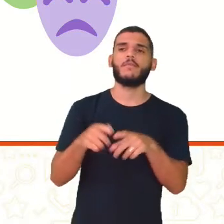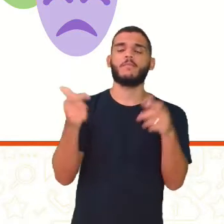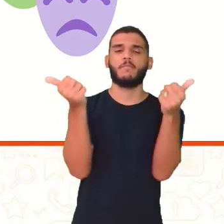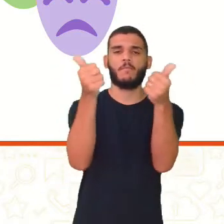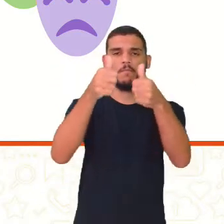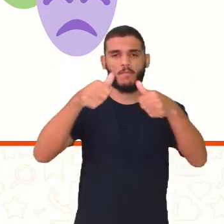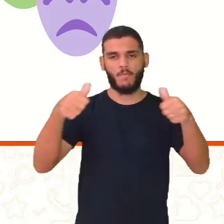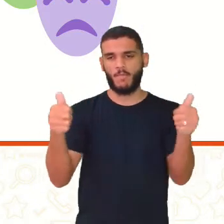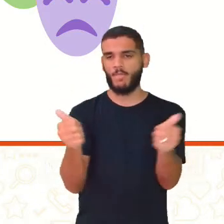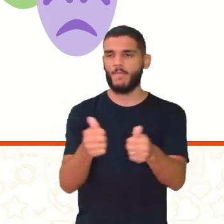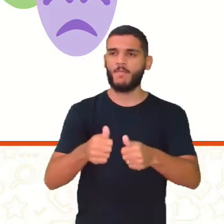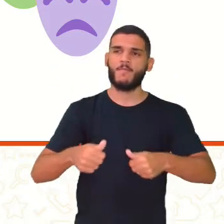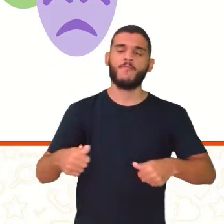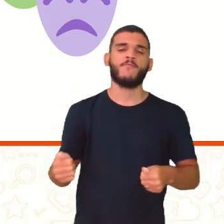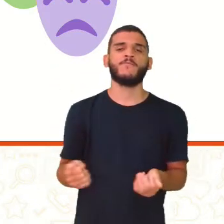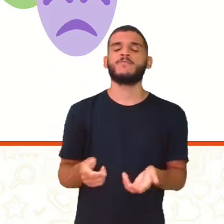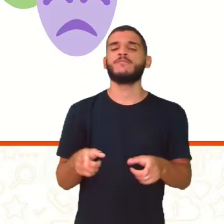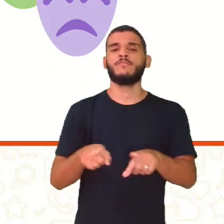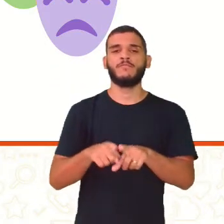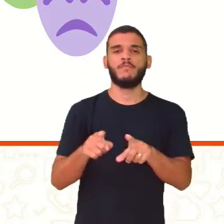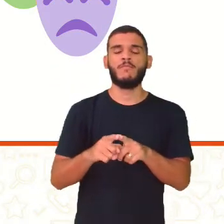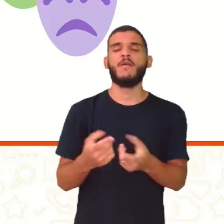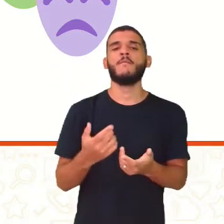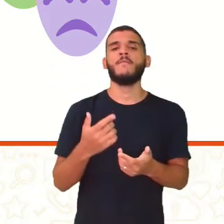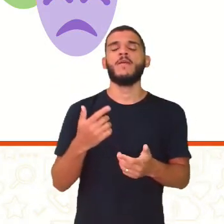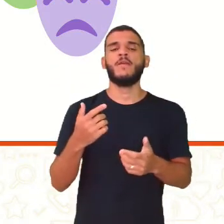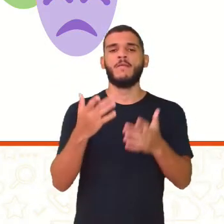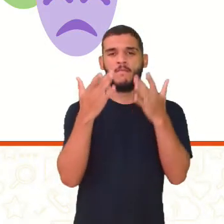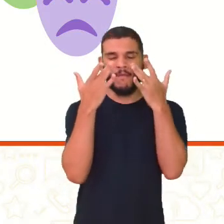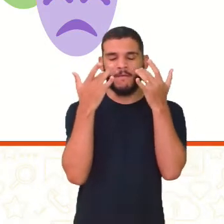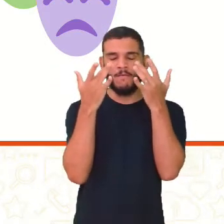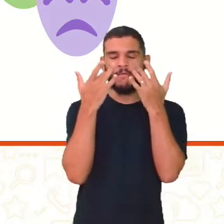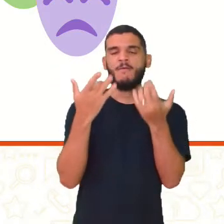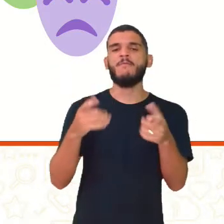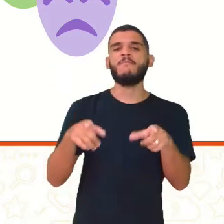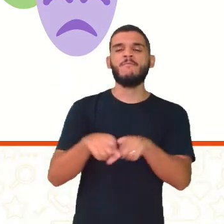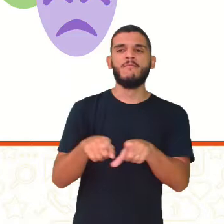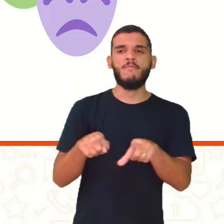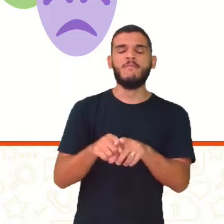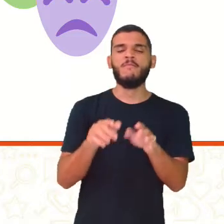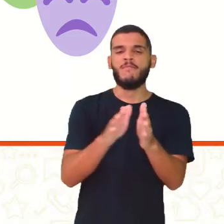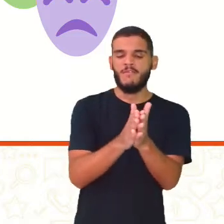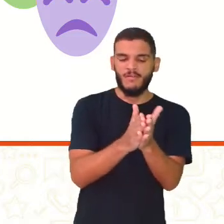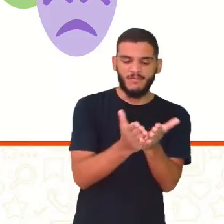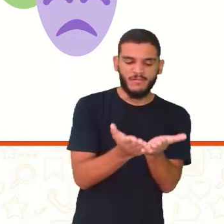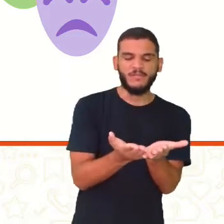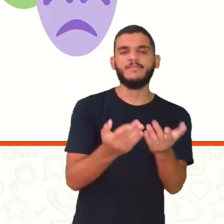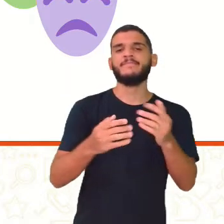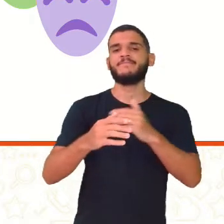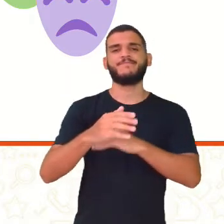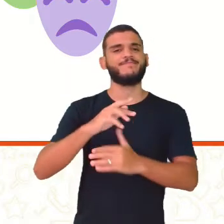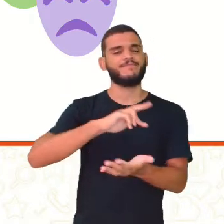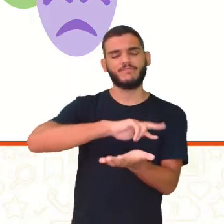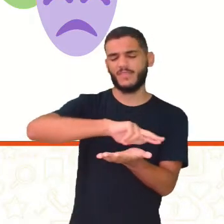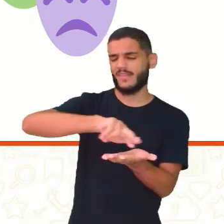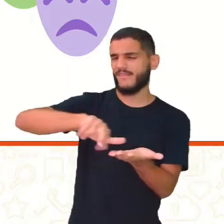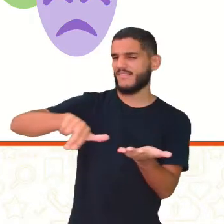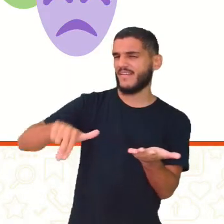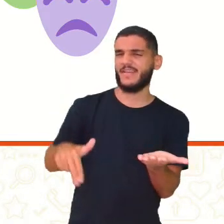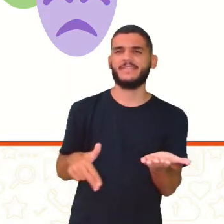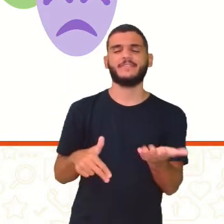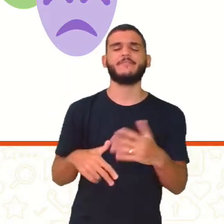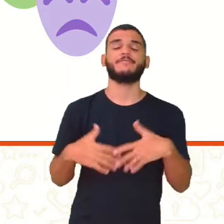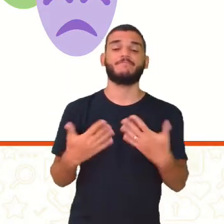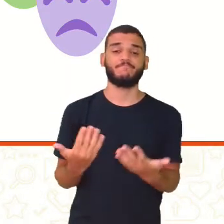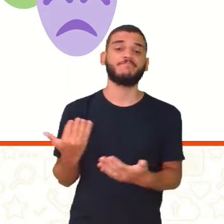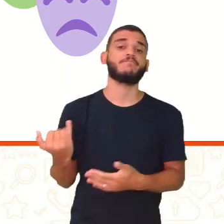plásticas, das artes cênicas. Trabalhar com livros, não é, diferenciados é